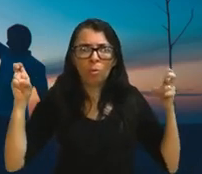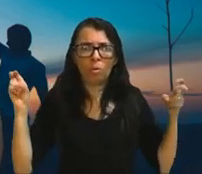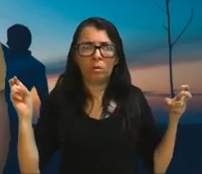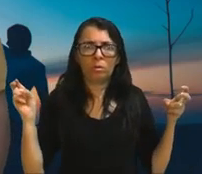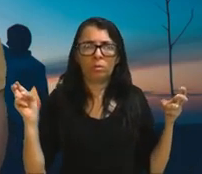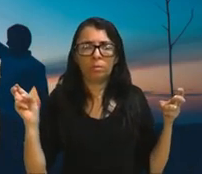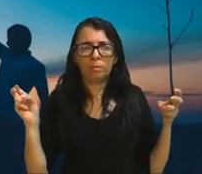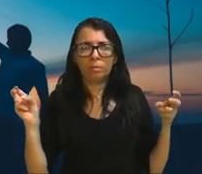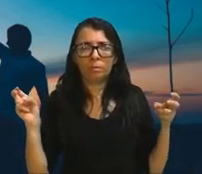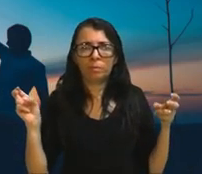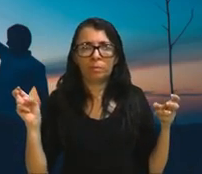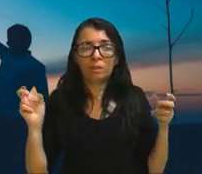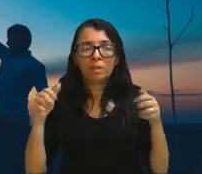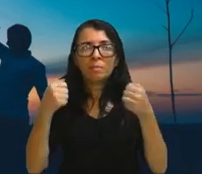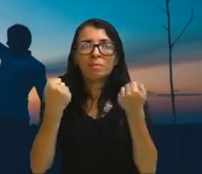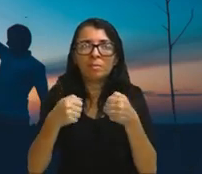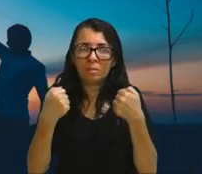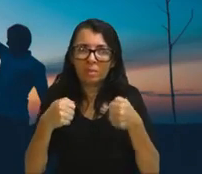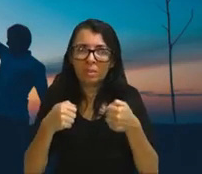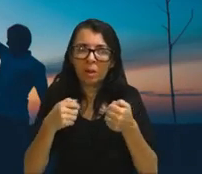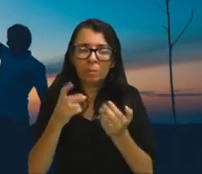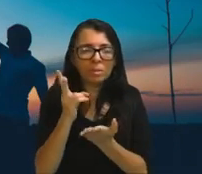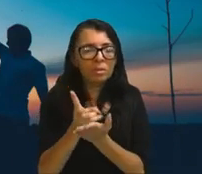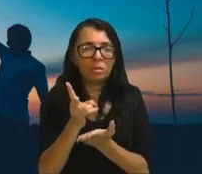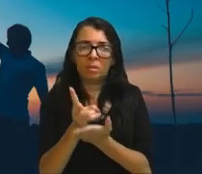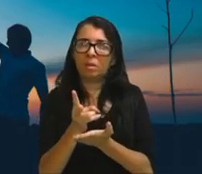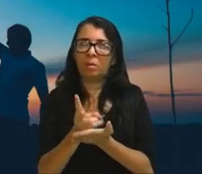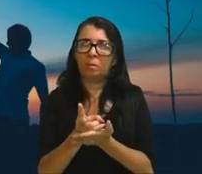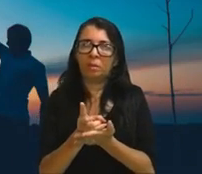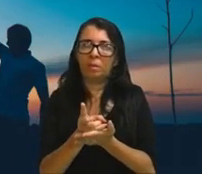apesar dos problemas que temos enfrentado.